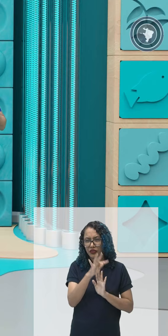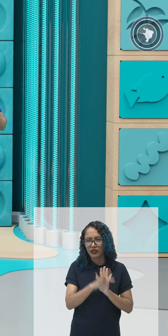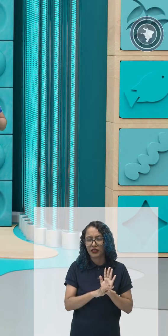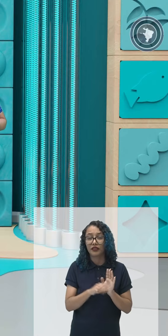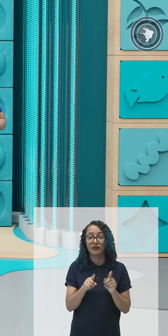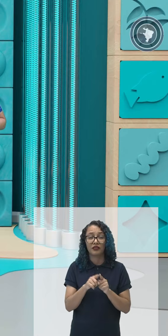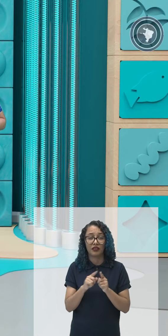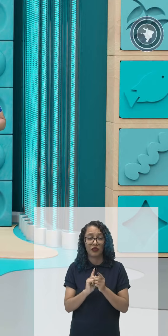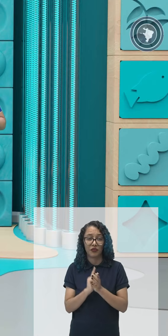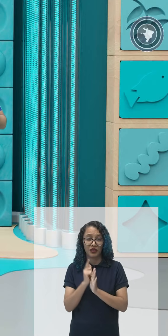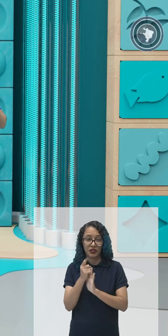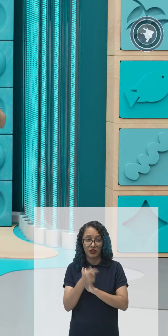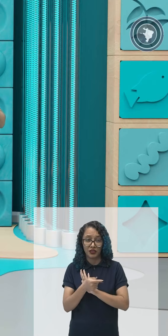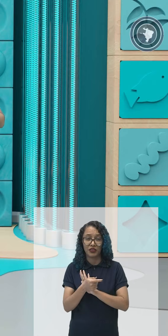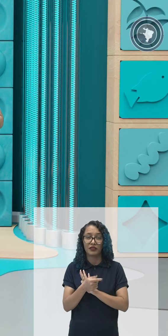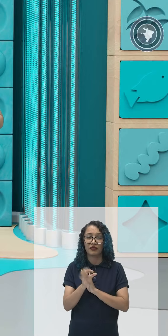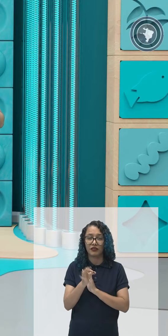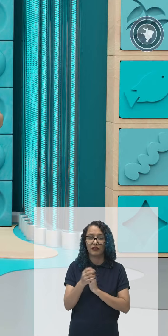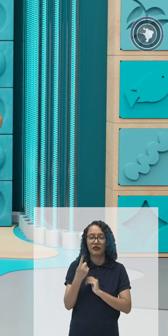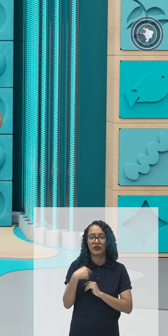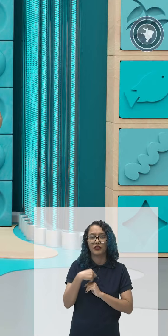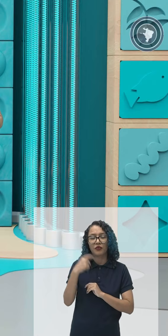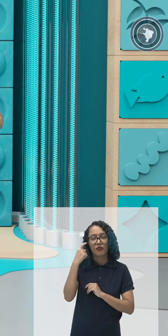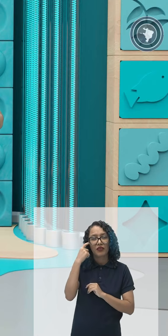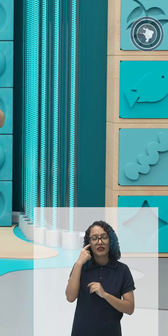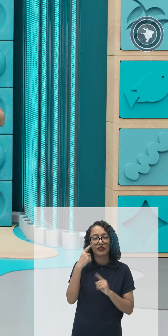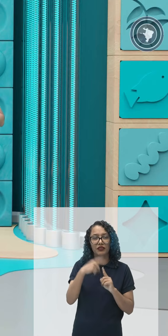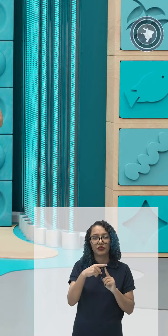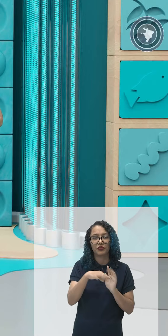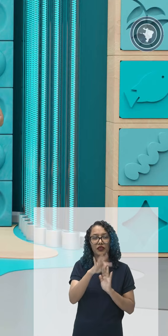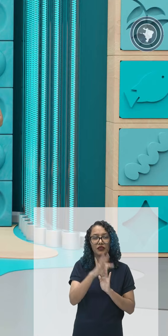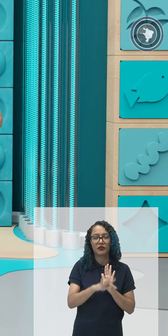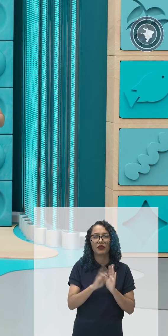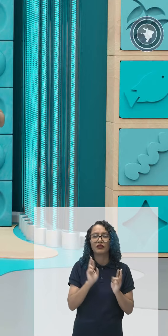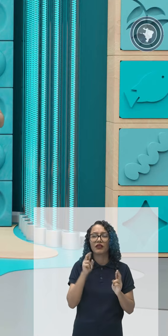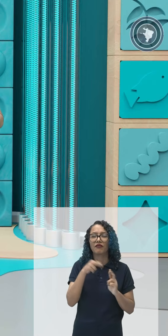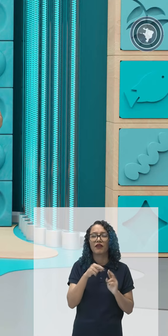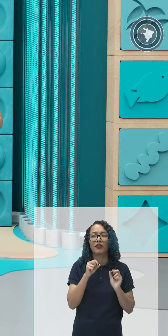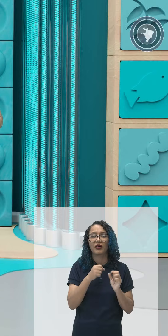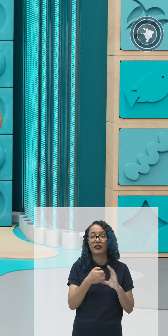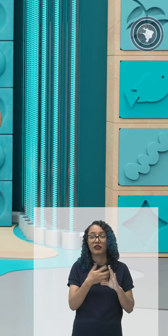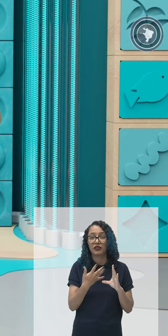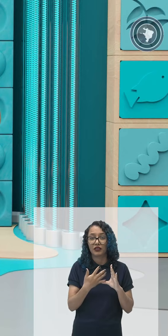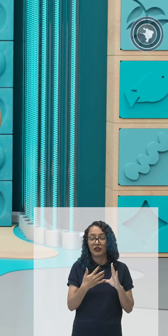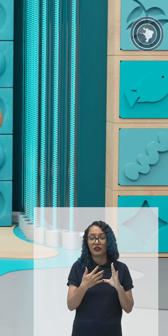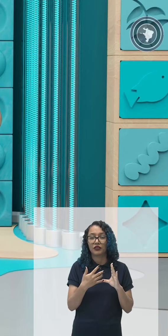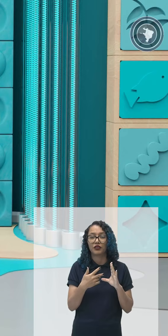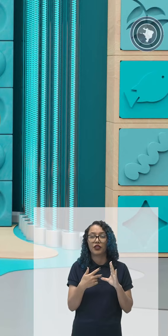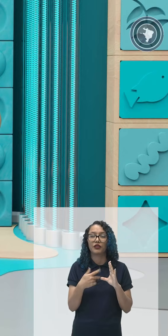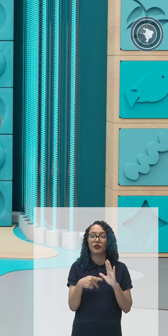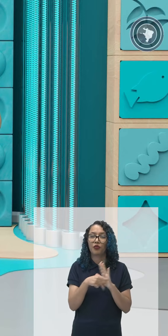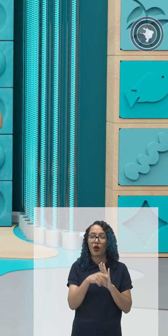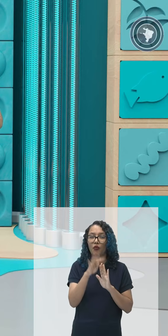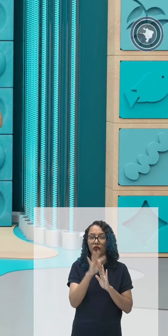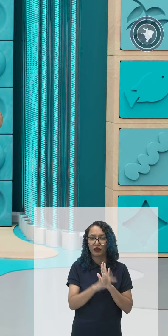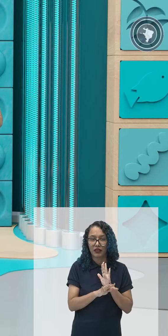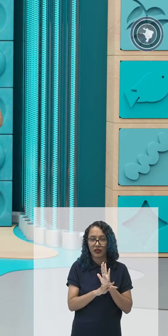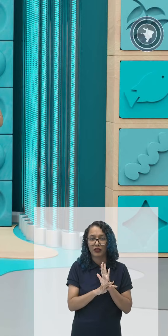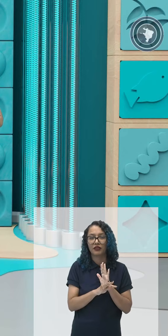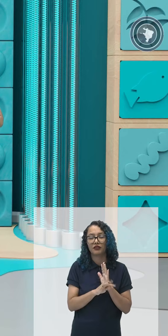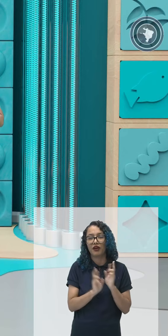textuais, gêneros textuais. Quando pensamos em tipos textuais, estamos falando das características de determinado texto,